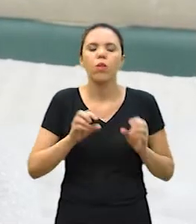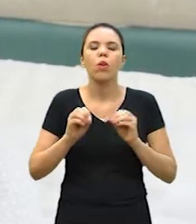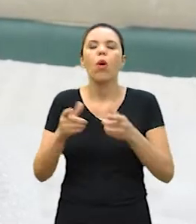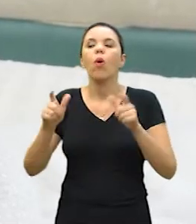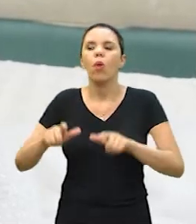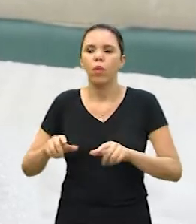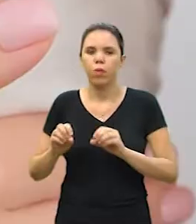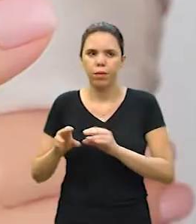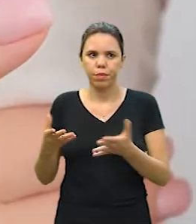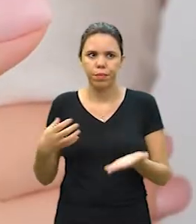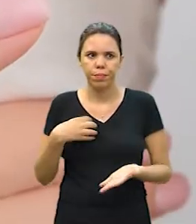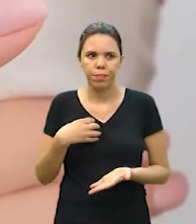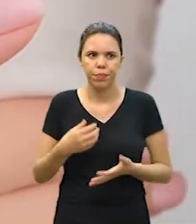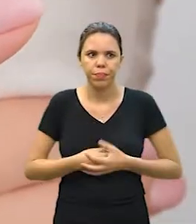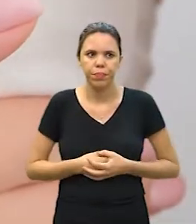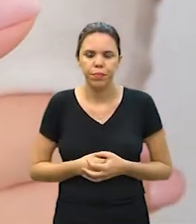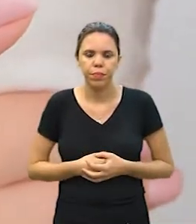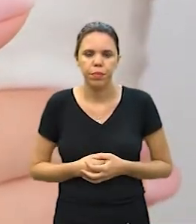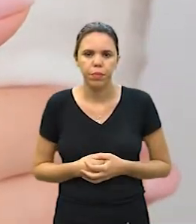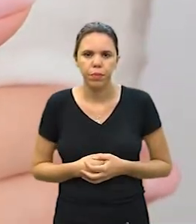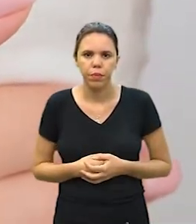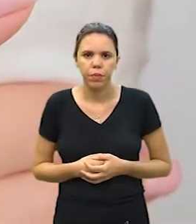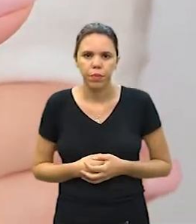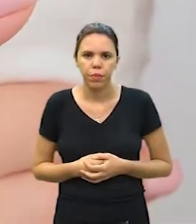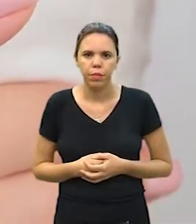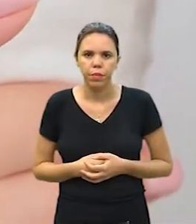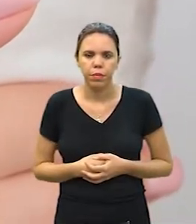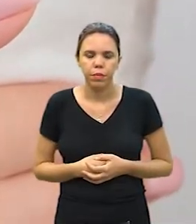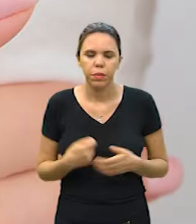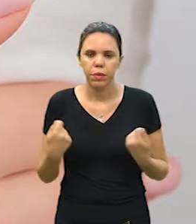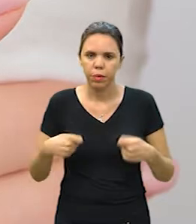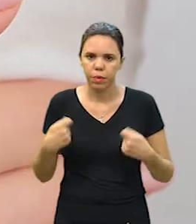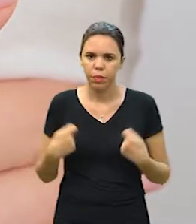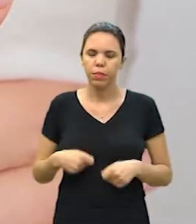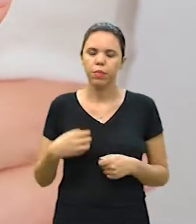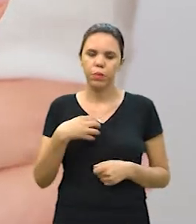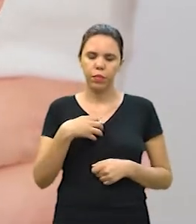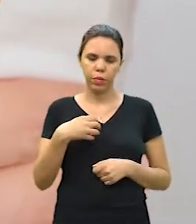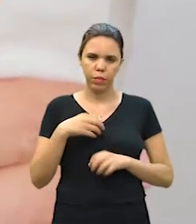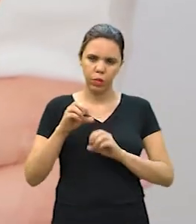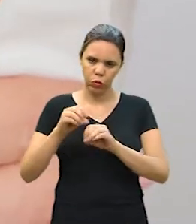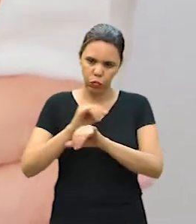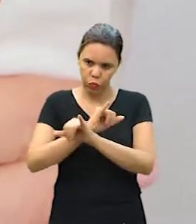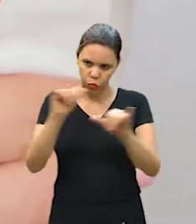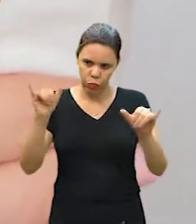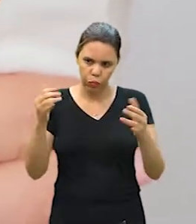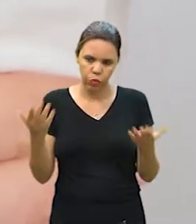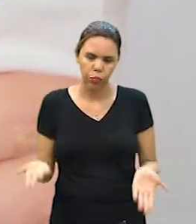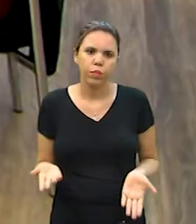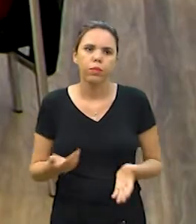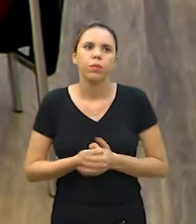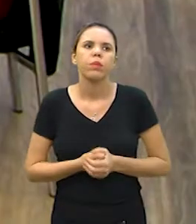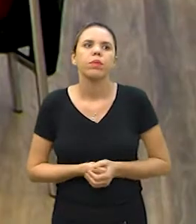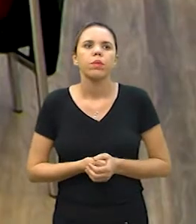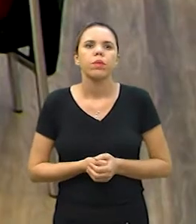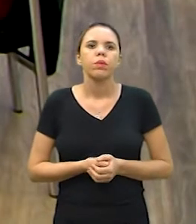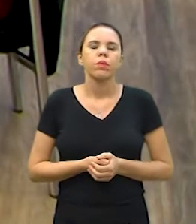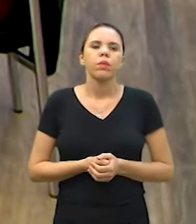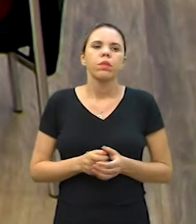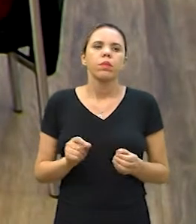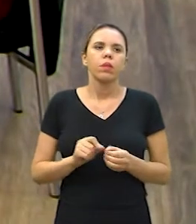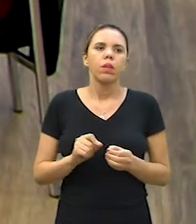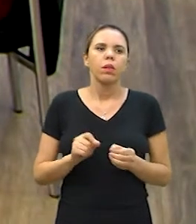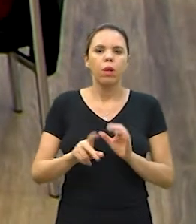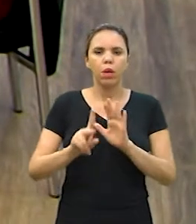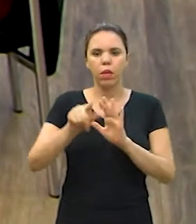sendo ensinado esse autoexame? O autoexame ele precisa de alguma forma ser divulgado, né? E o que